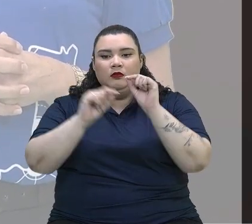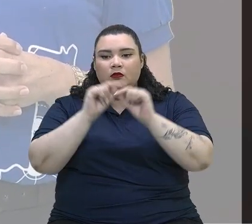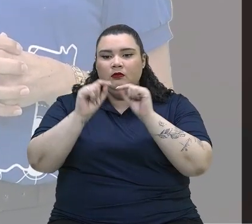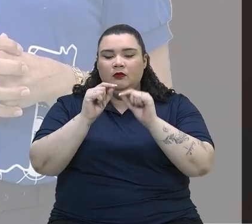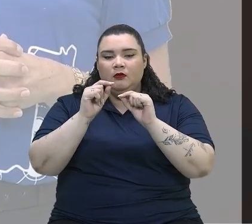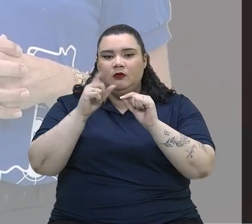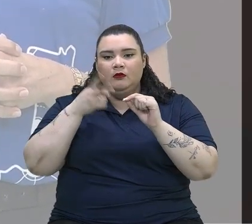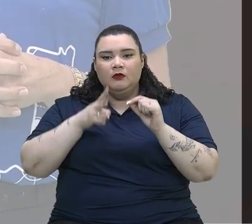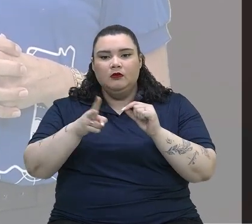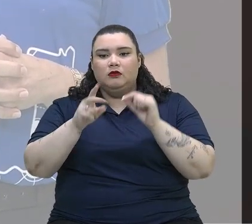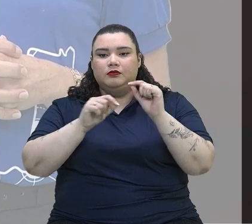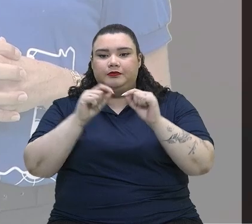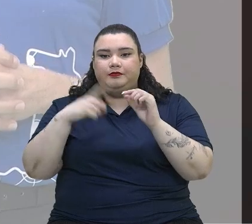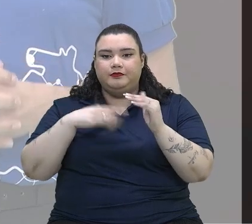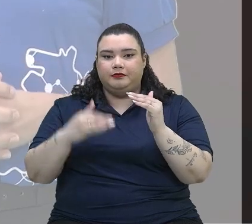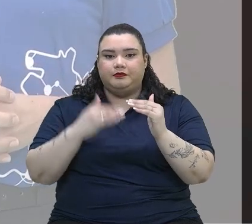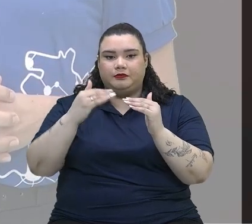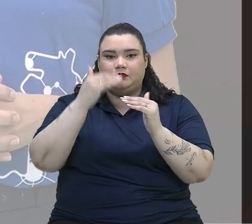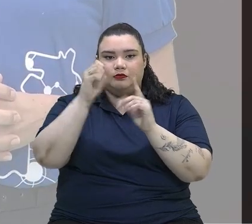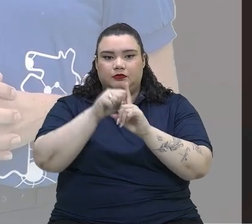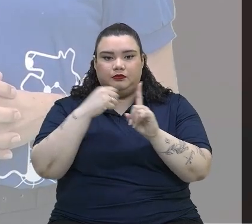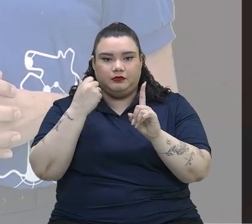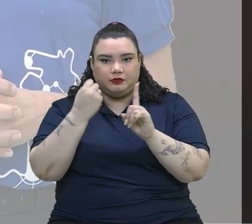continua com o avanço da sociedade